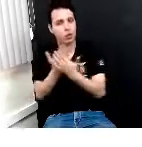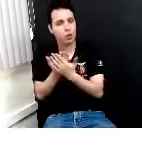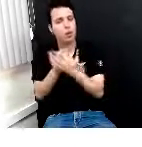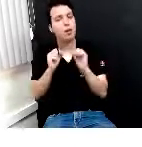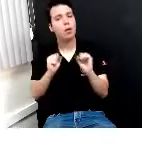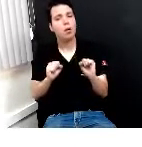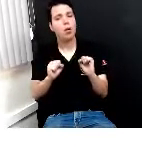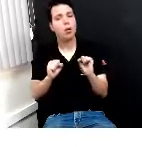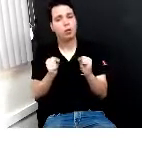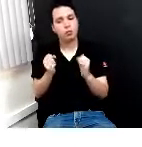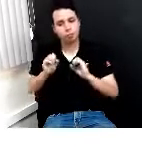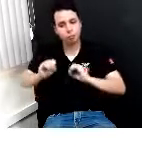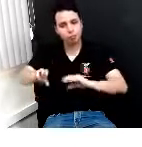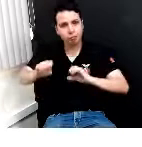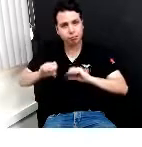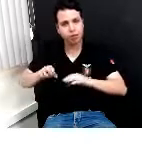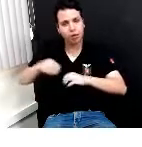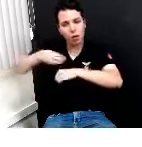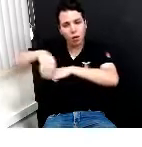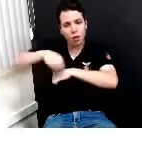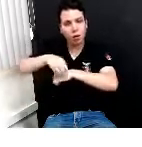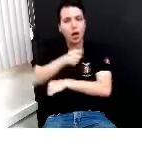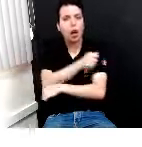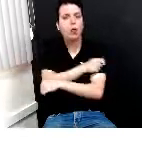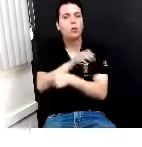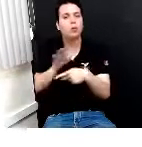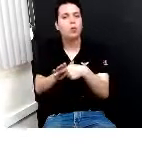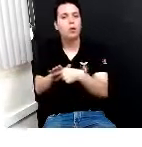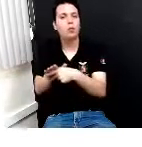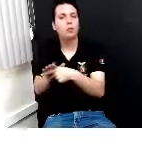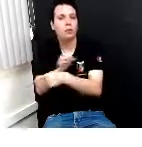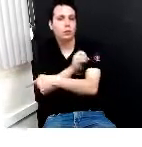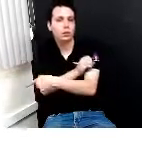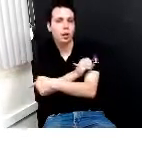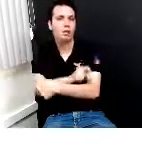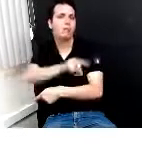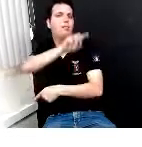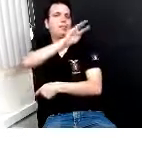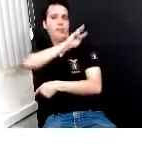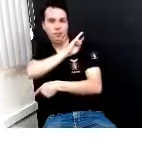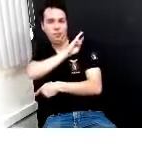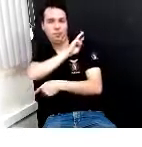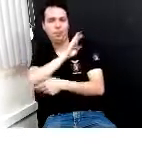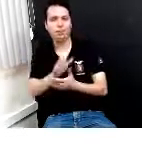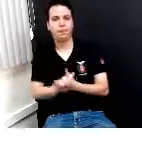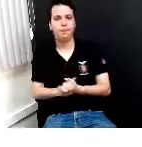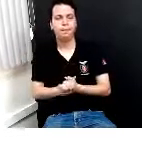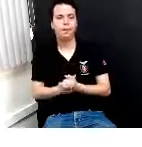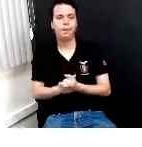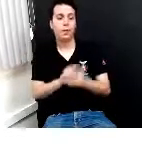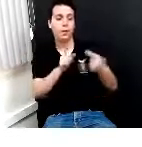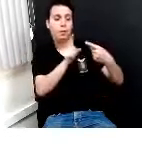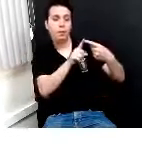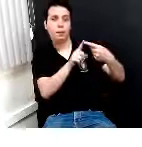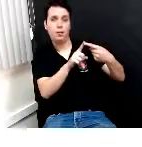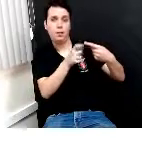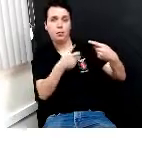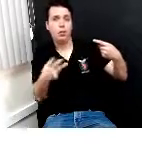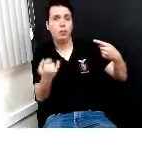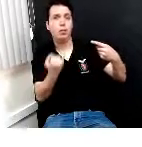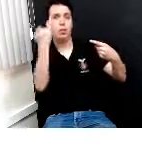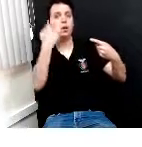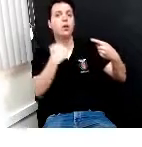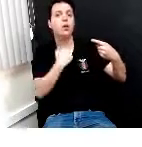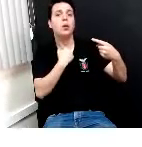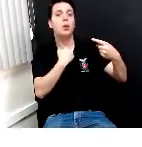com os estudantes da educação básica, né? Então, a gente não pode perder de vista alguns elementos. O primeiro ponto é que a gente não pode desconsiderar a função